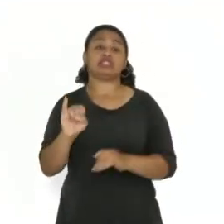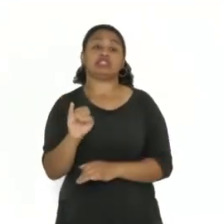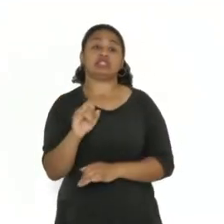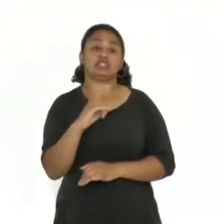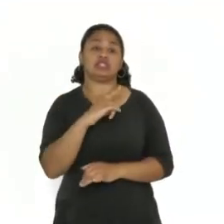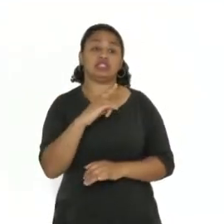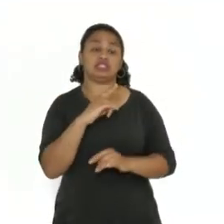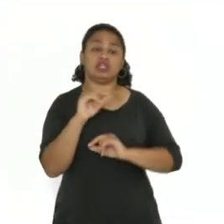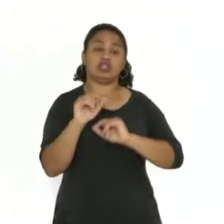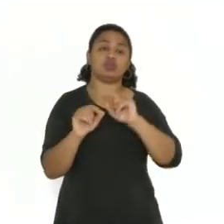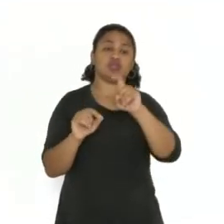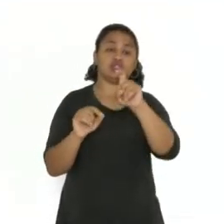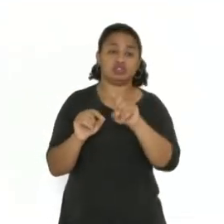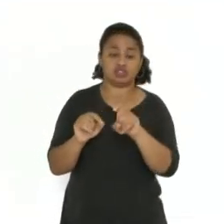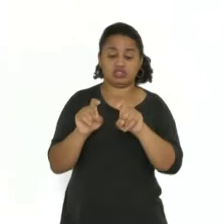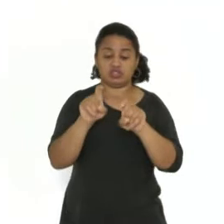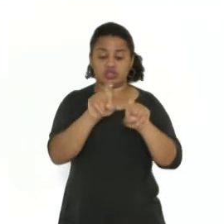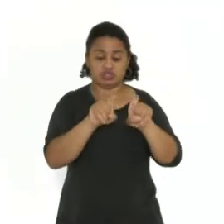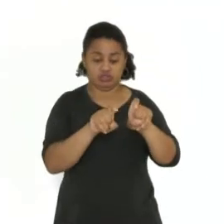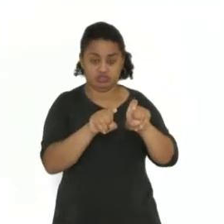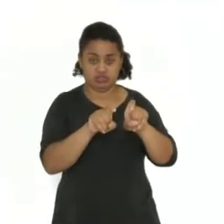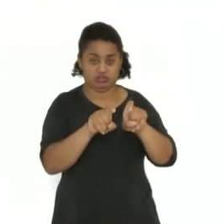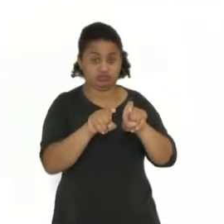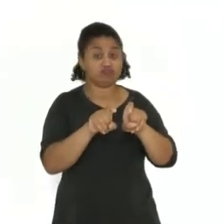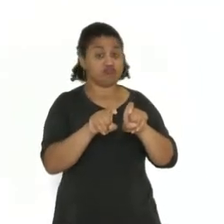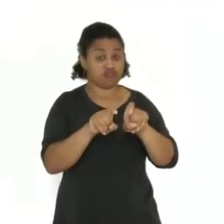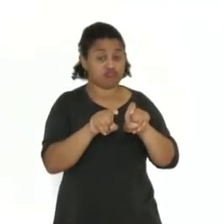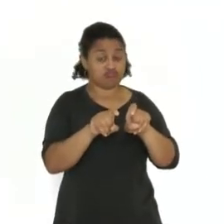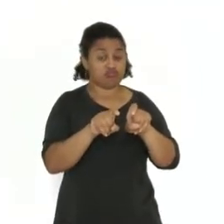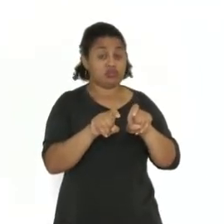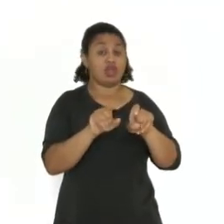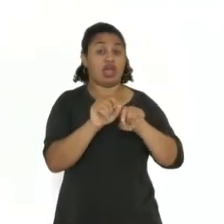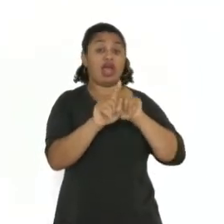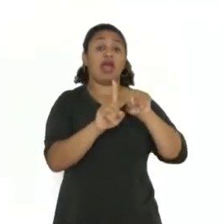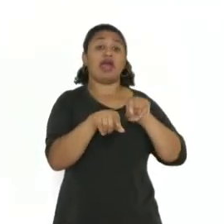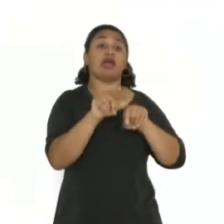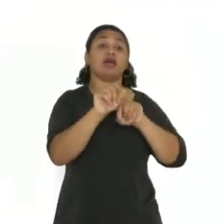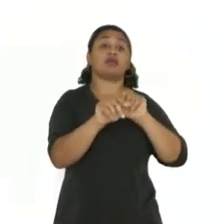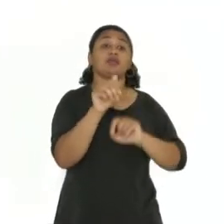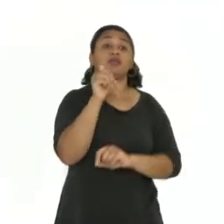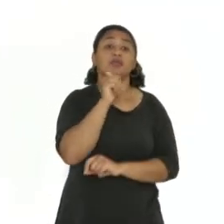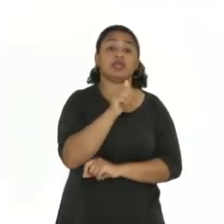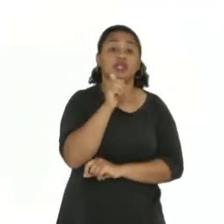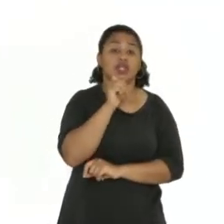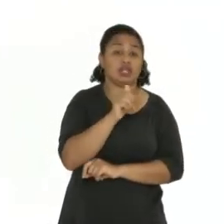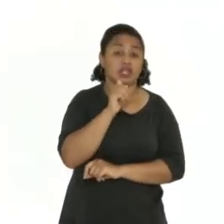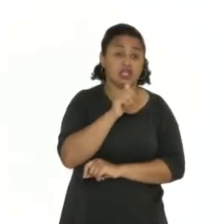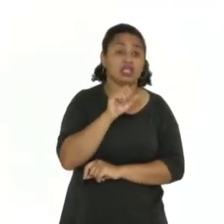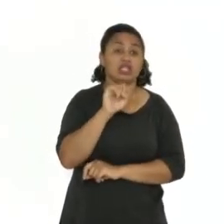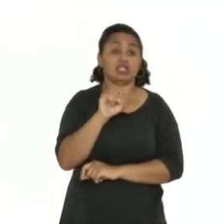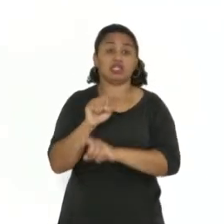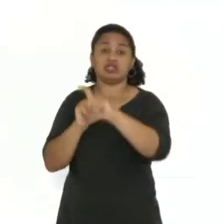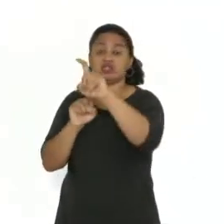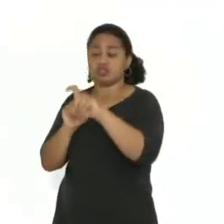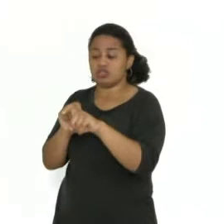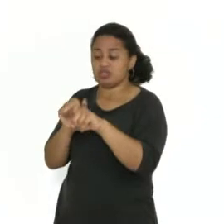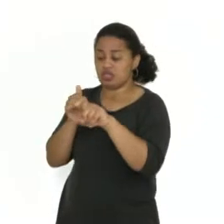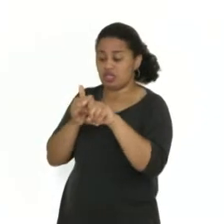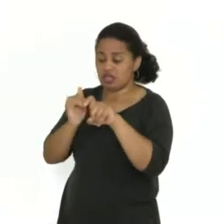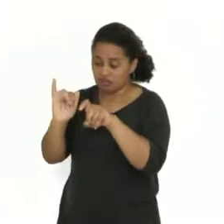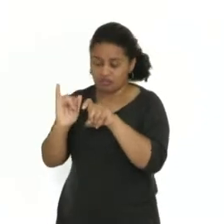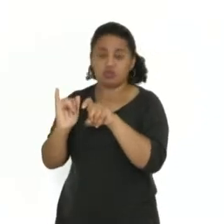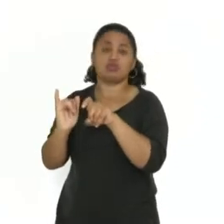tivermos XX, teremos meninas. Se aqui tiver